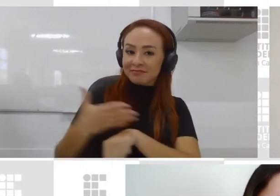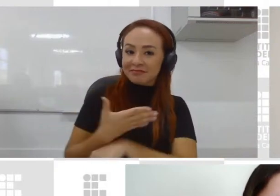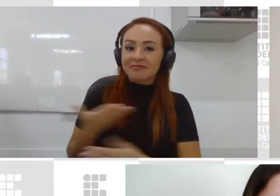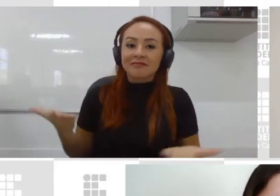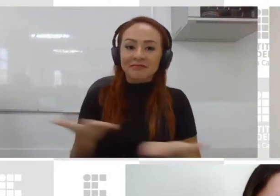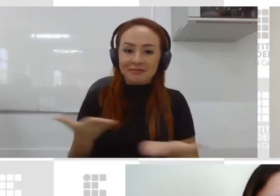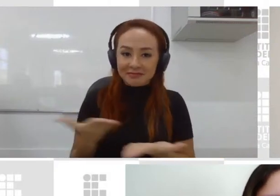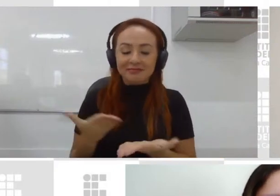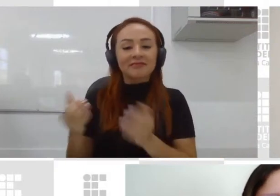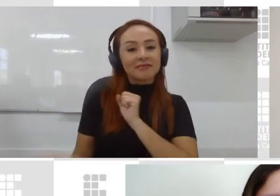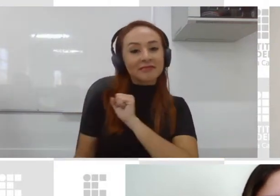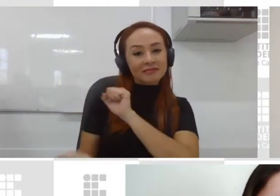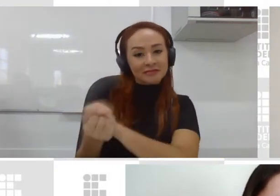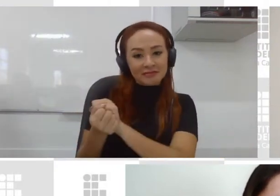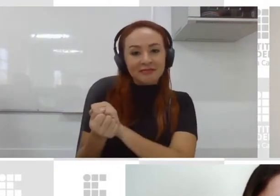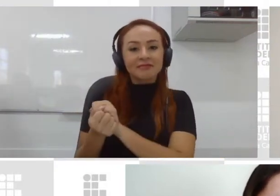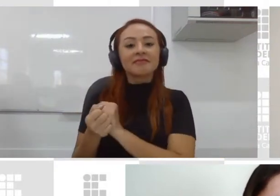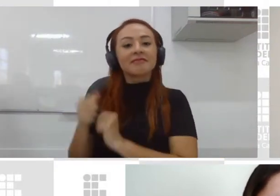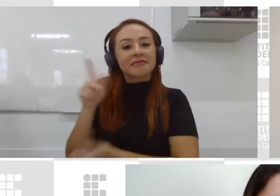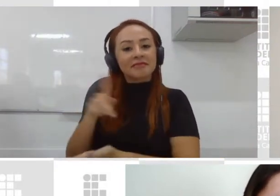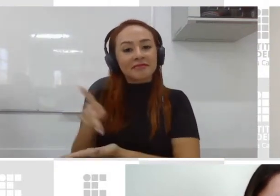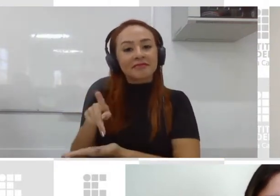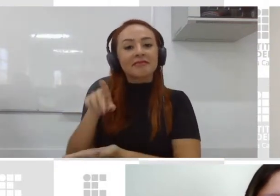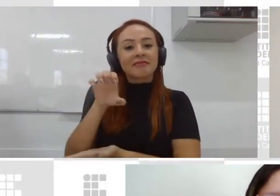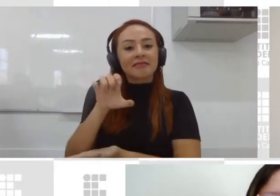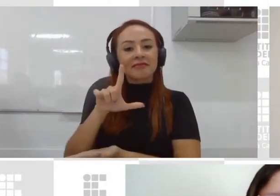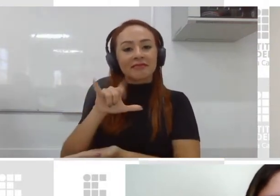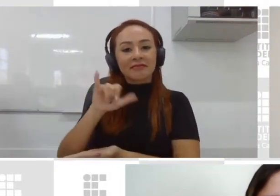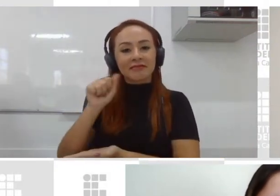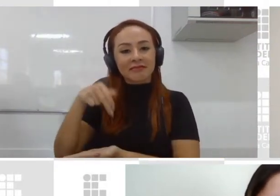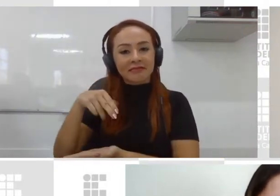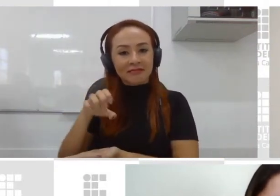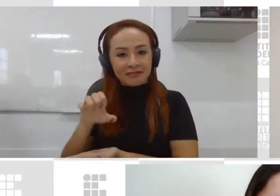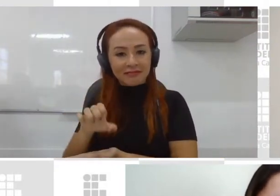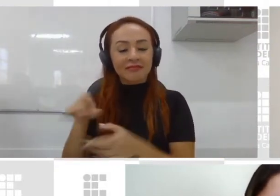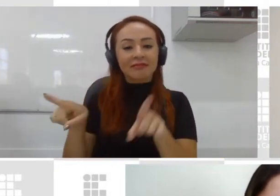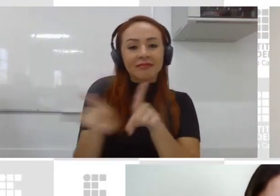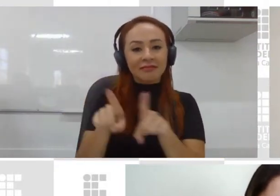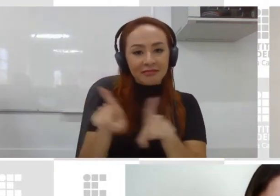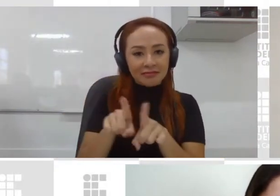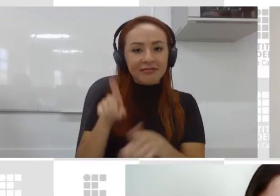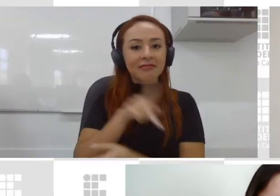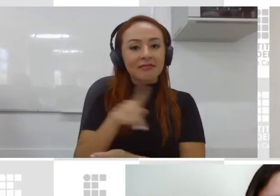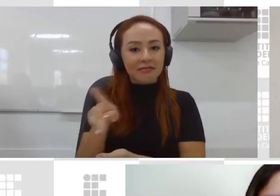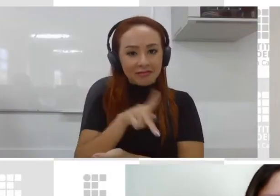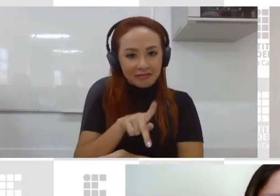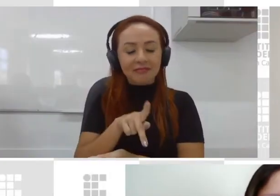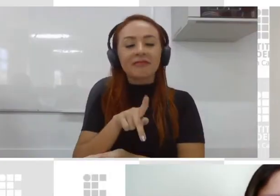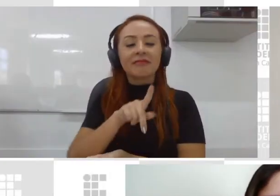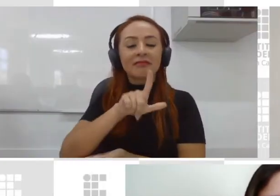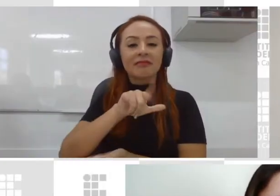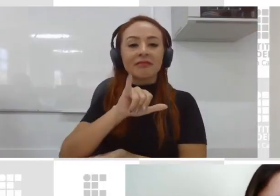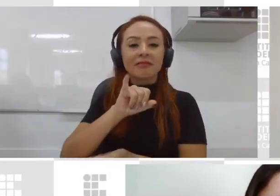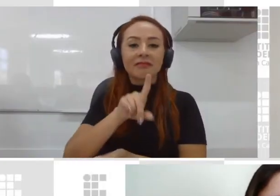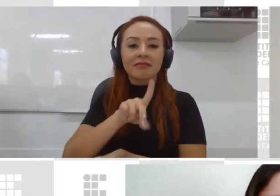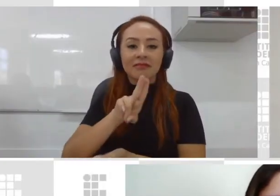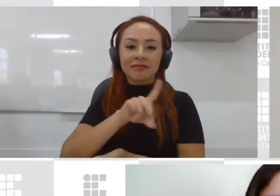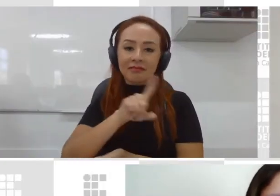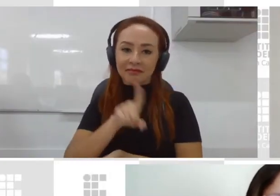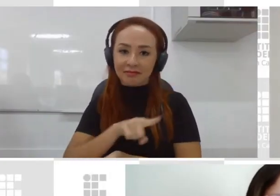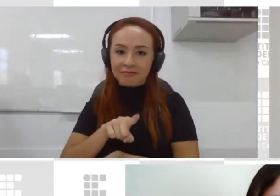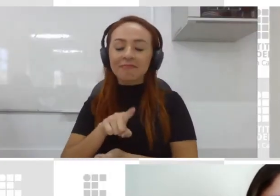e estamos aqui nessa formação de educação ambiental quanto comissão do IFSC Sustentável. Então, essa semana